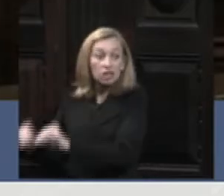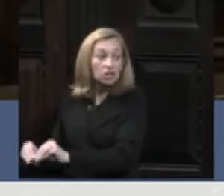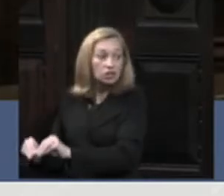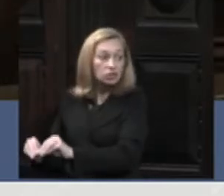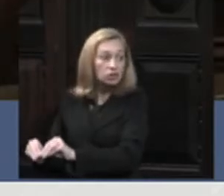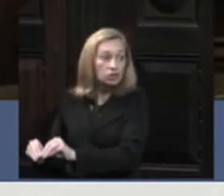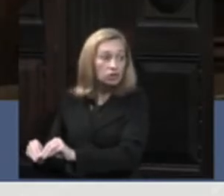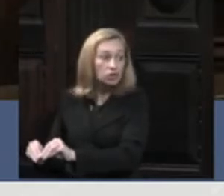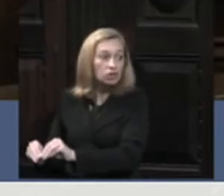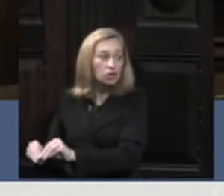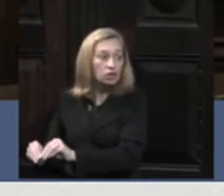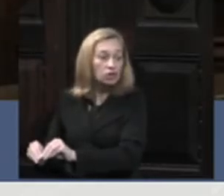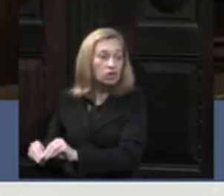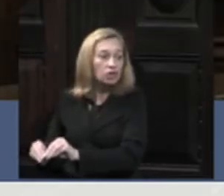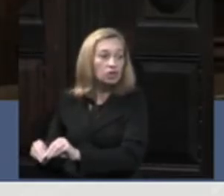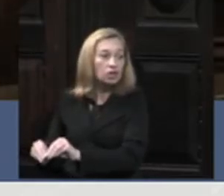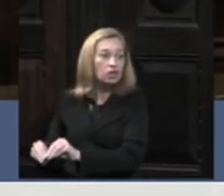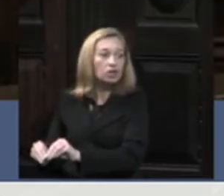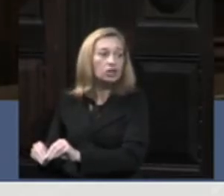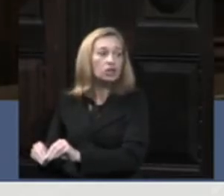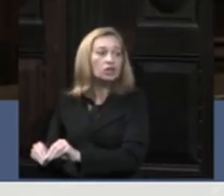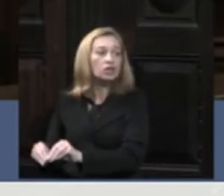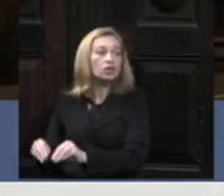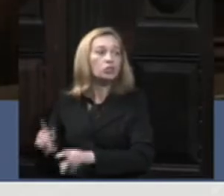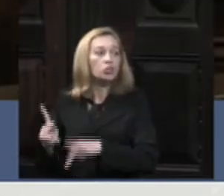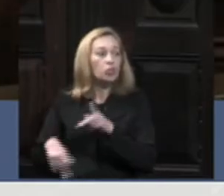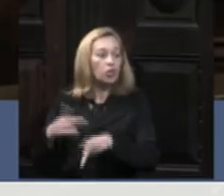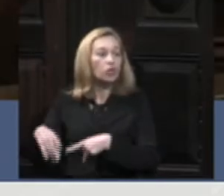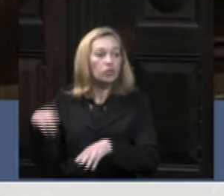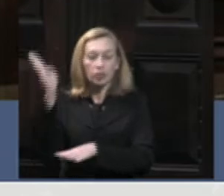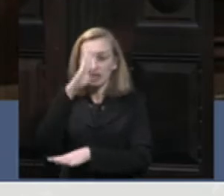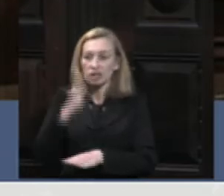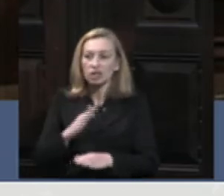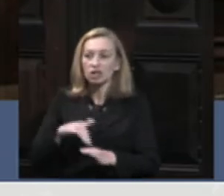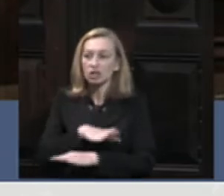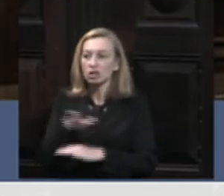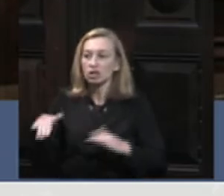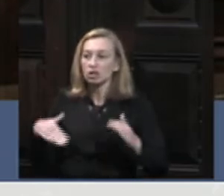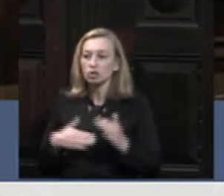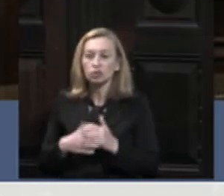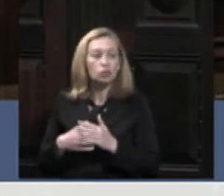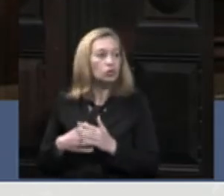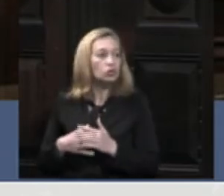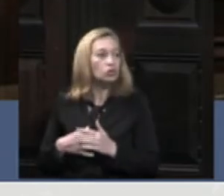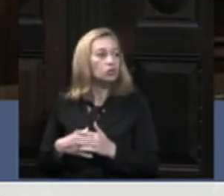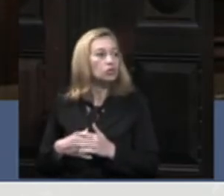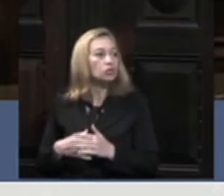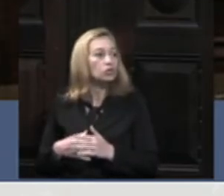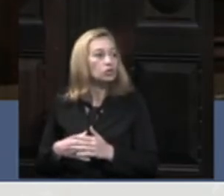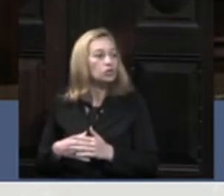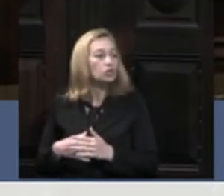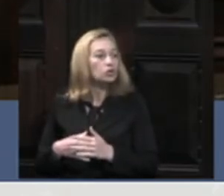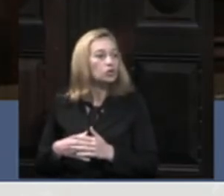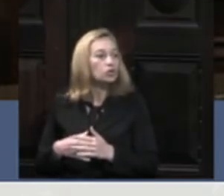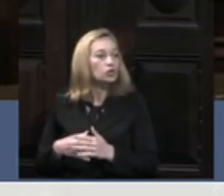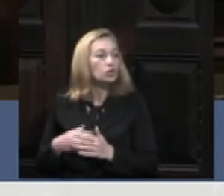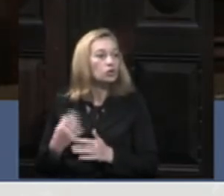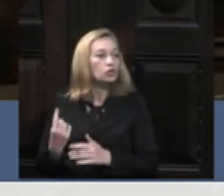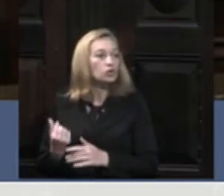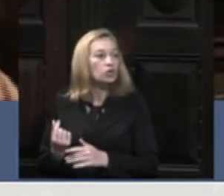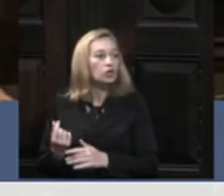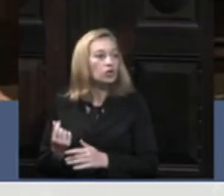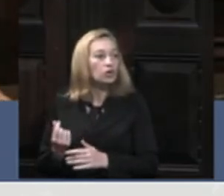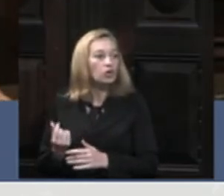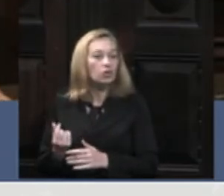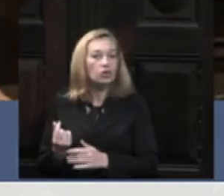para o povo brasileiro e automaticamente para toda a cadeia produtiva o custo de